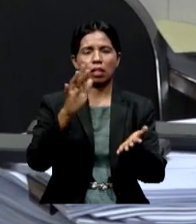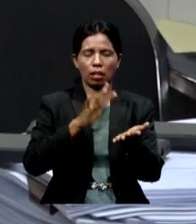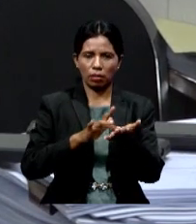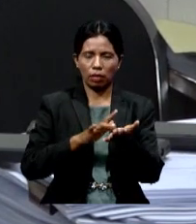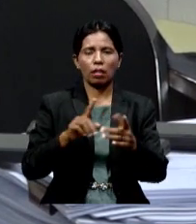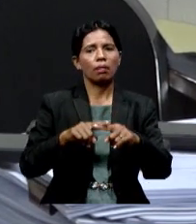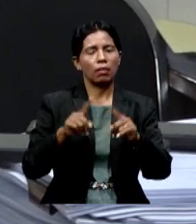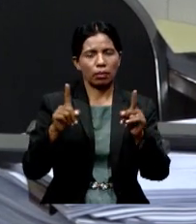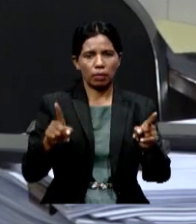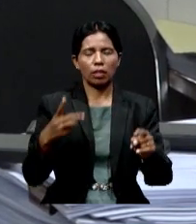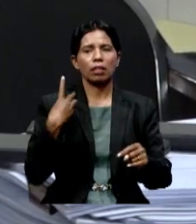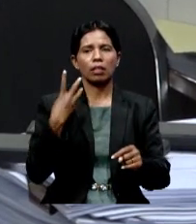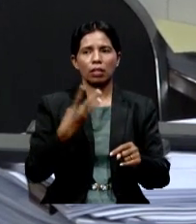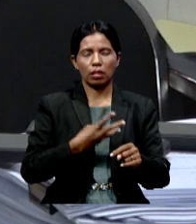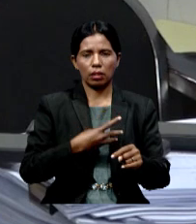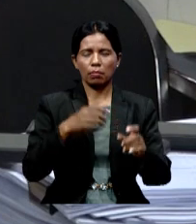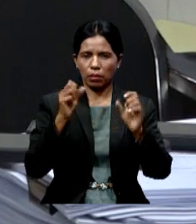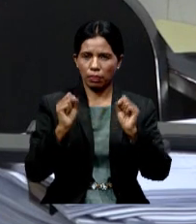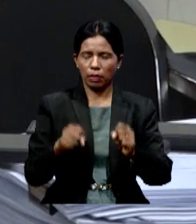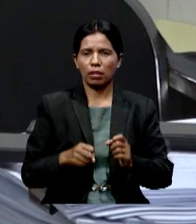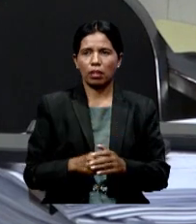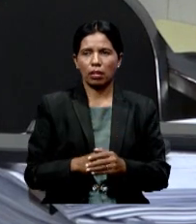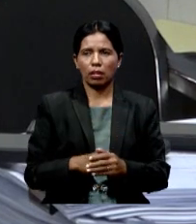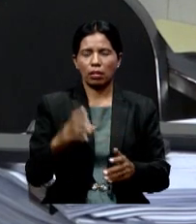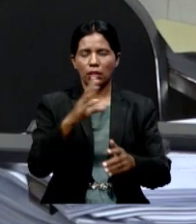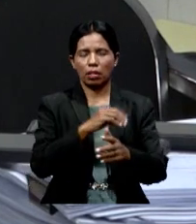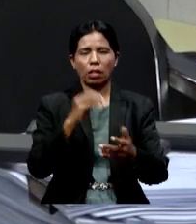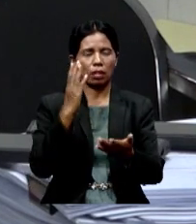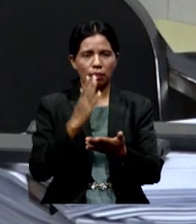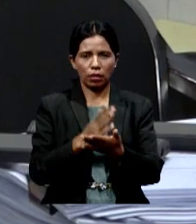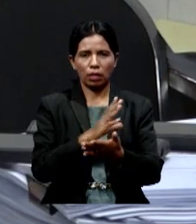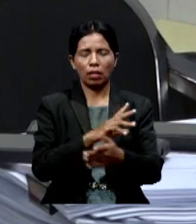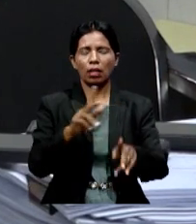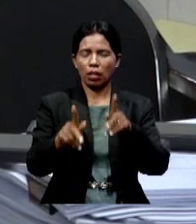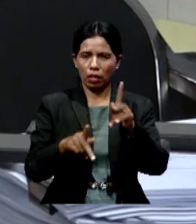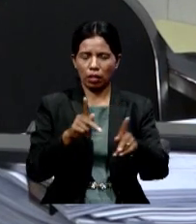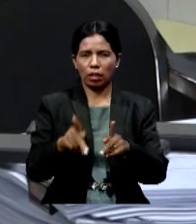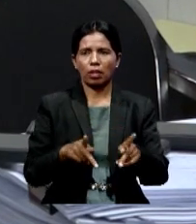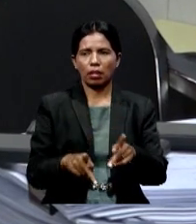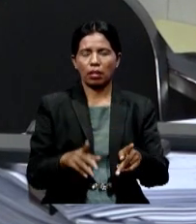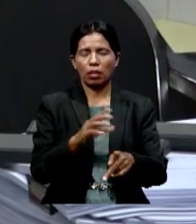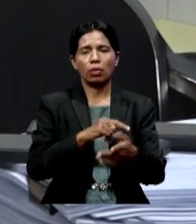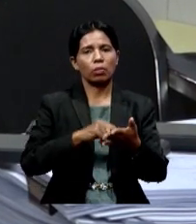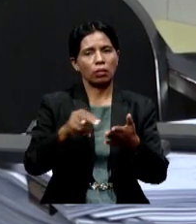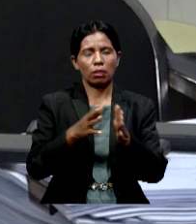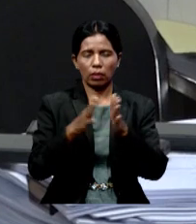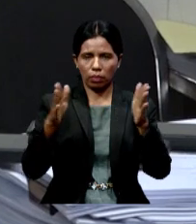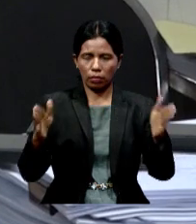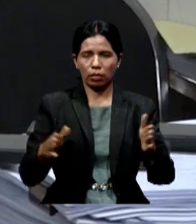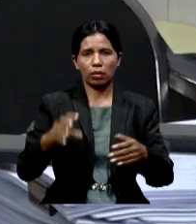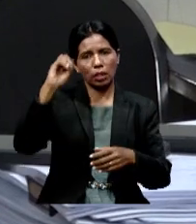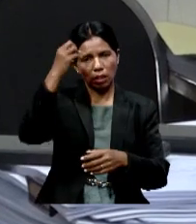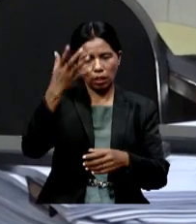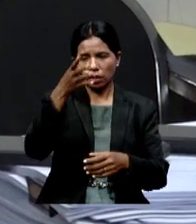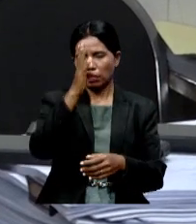maybe ita mos consegue halo prevenção e tenia ema neve mate la o numero neve bo graças a Deus